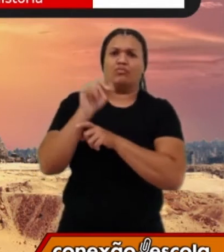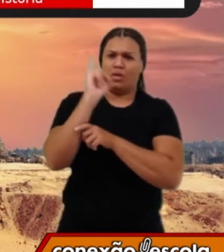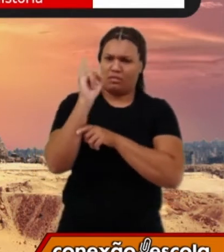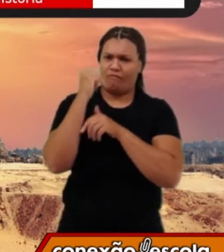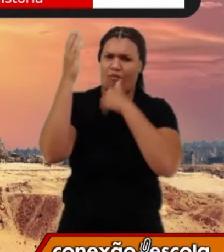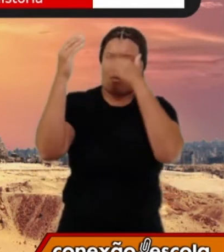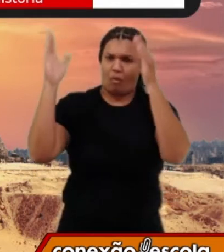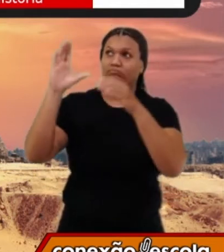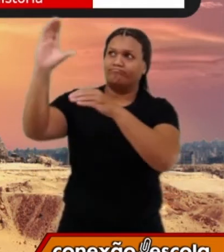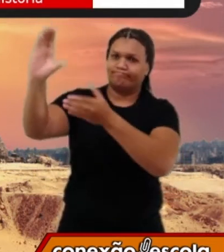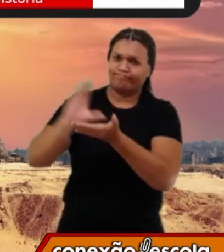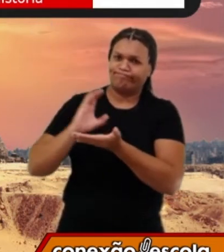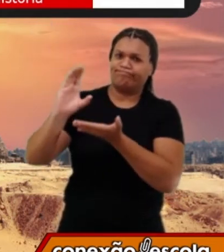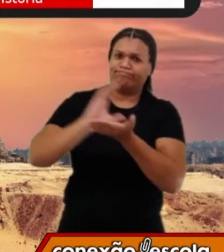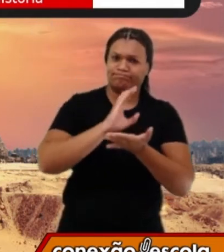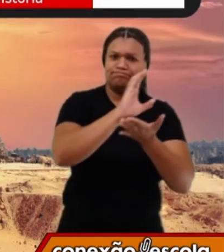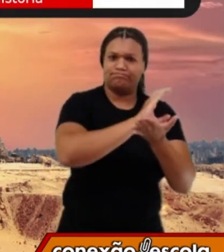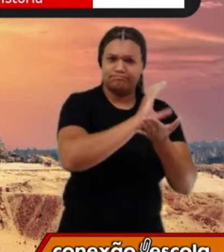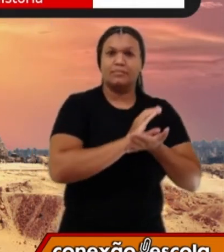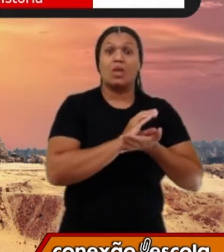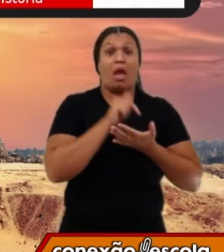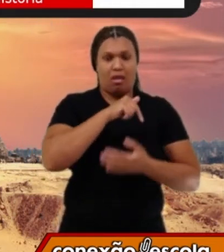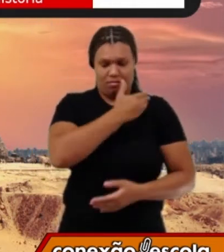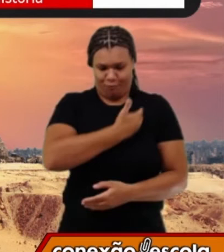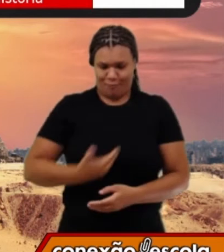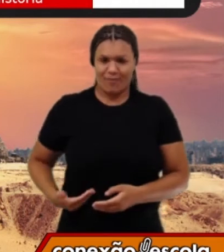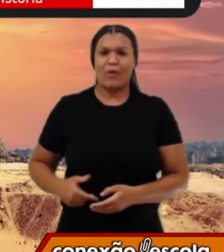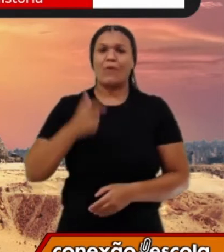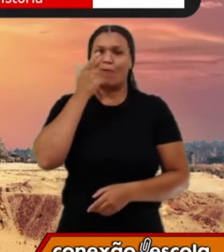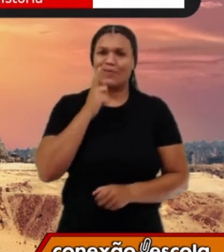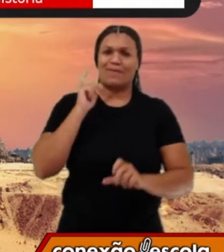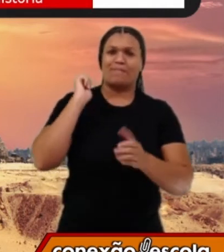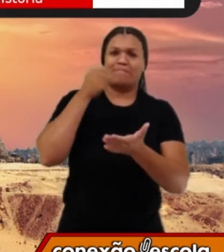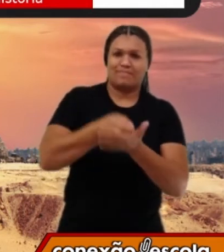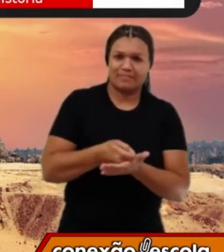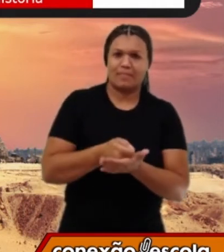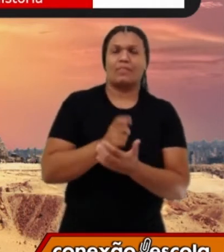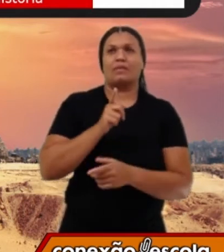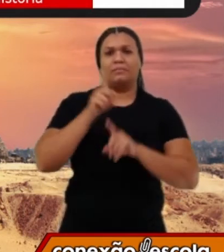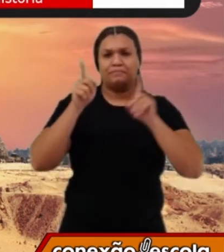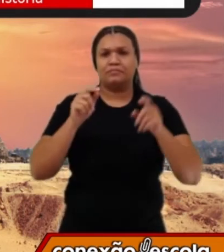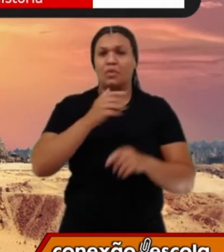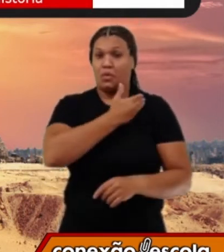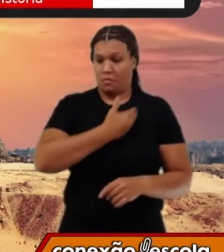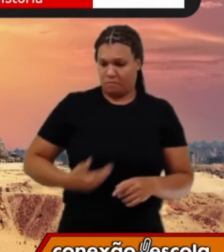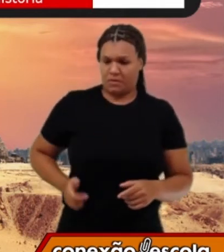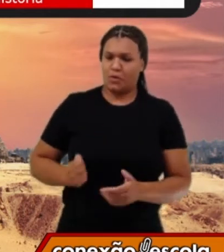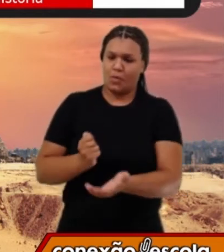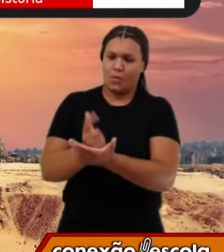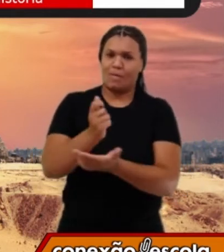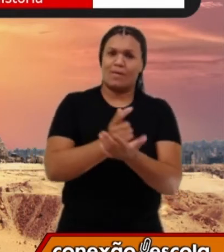utilização desse dinheiro, e o governo então é que vai arcar com essas despesas. O governo deveria comprar o café excedente que eles